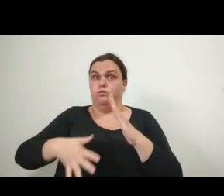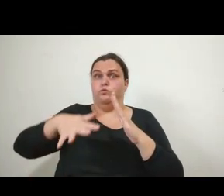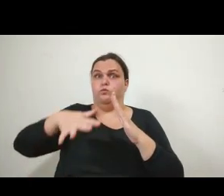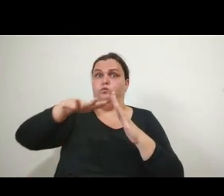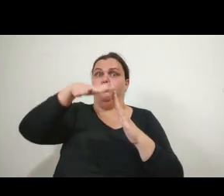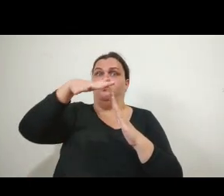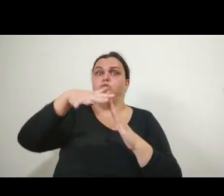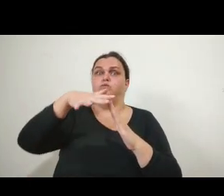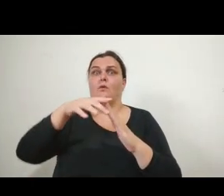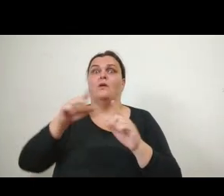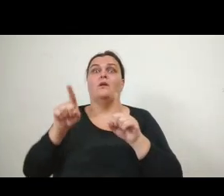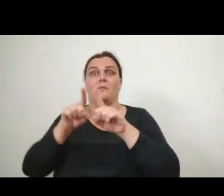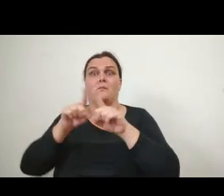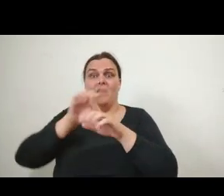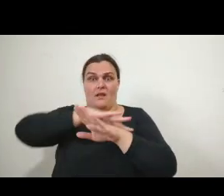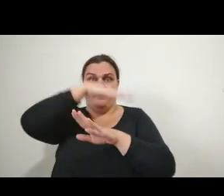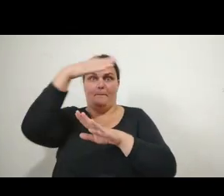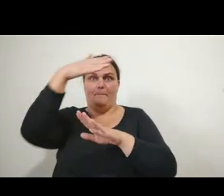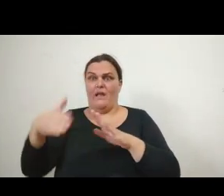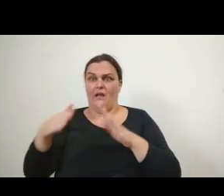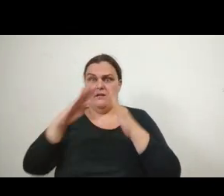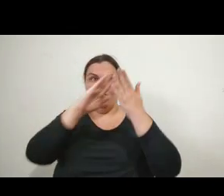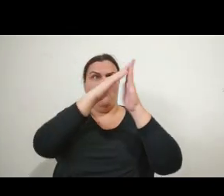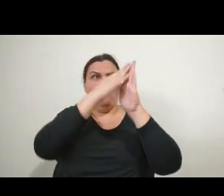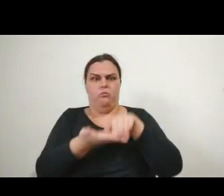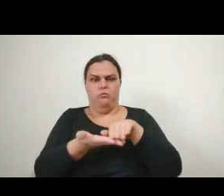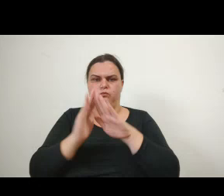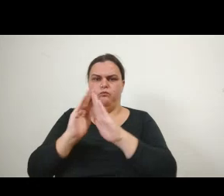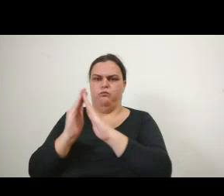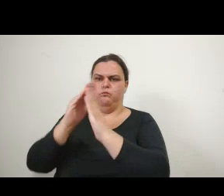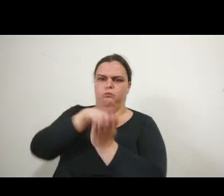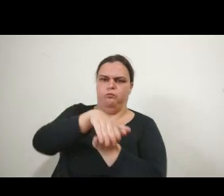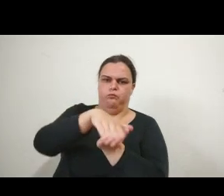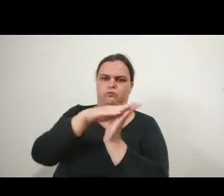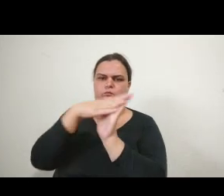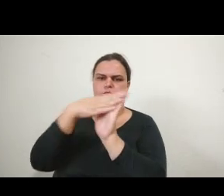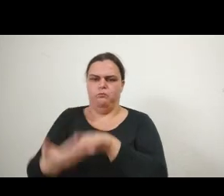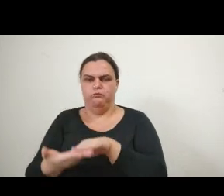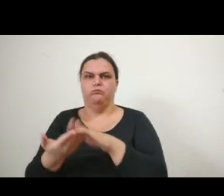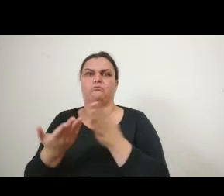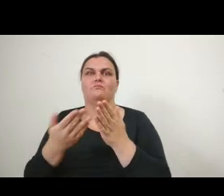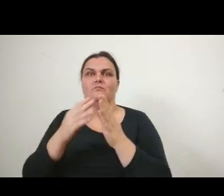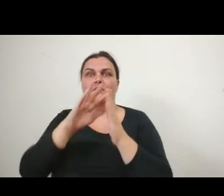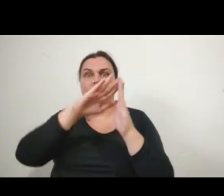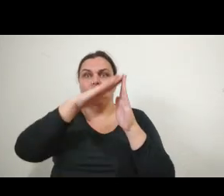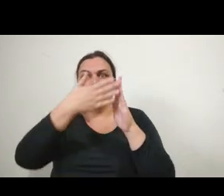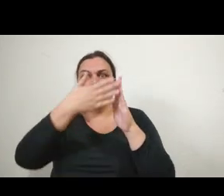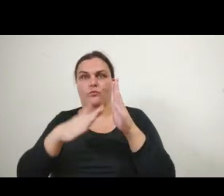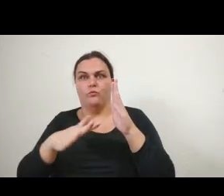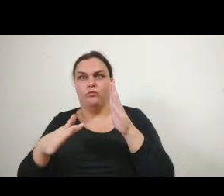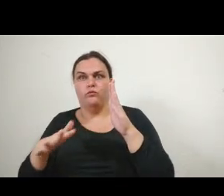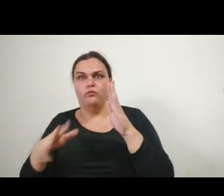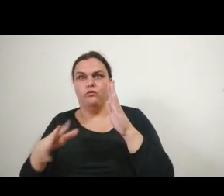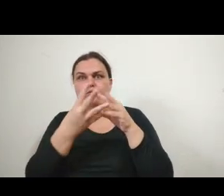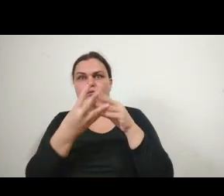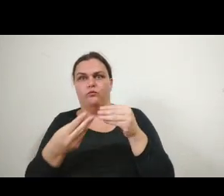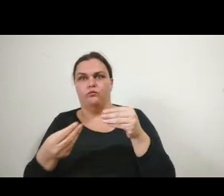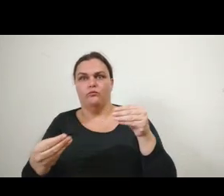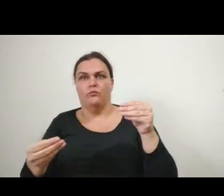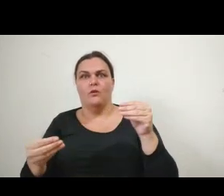deslizamentos também, né, de terra, como está sendo visto aí, com mais de 330 mortes e milhares